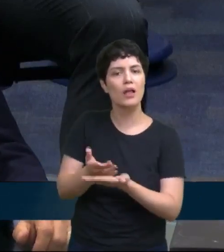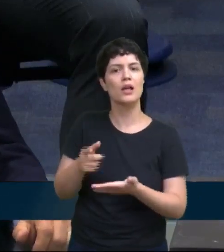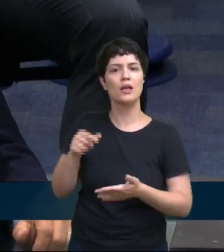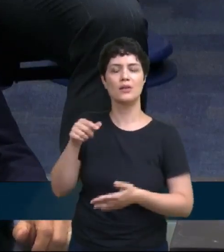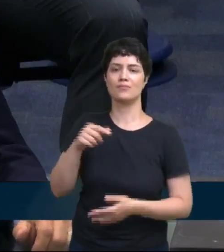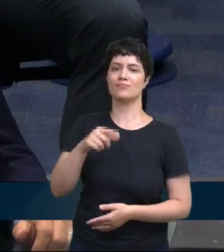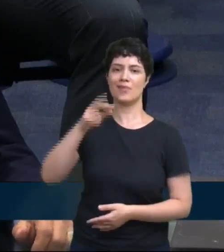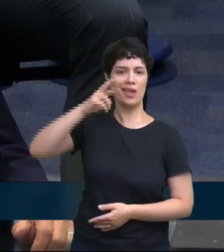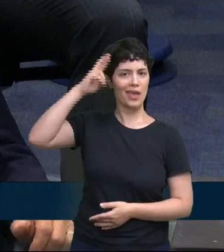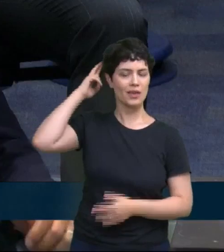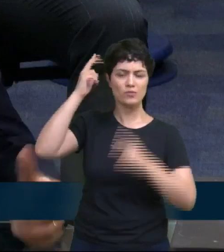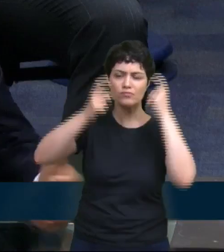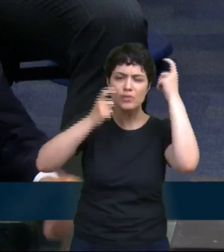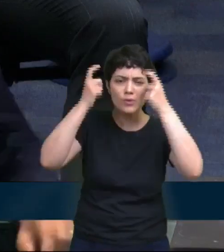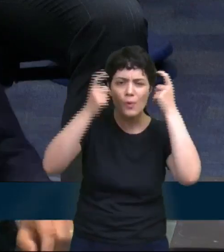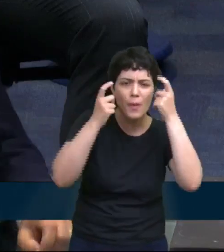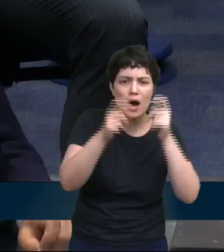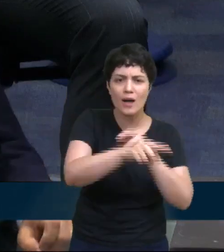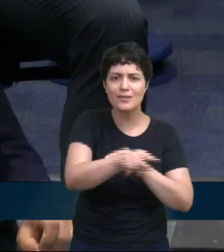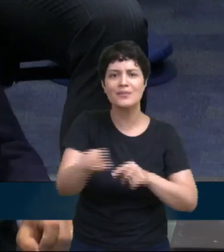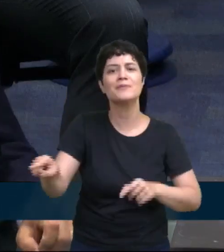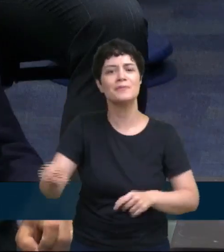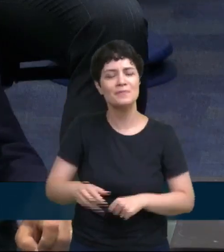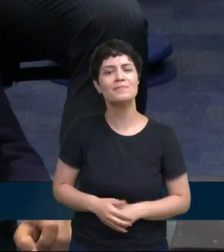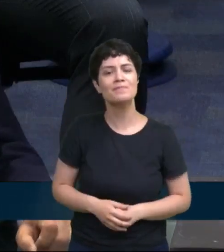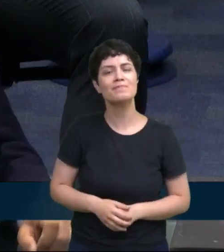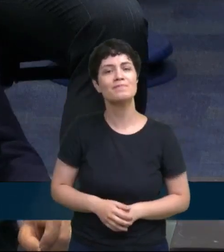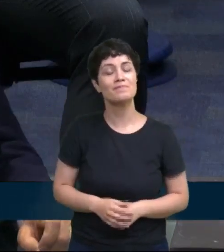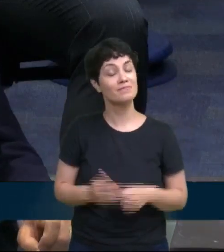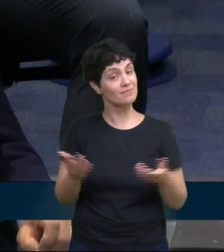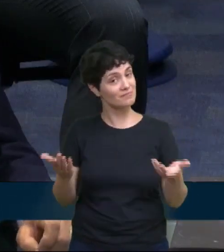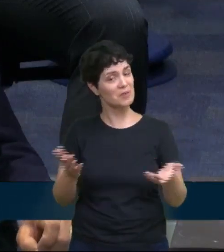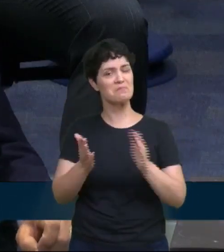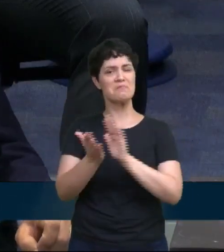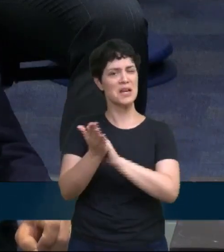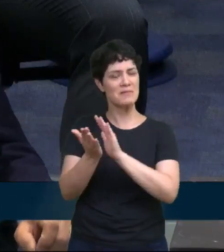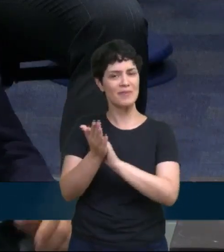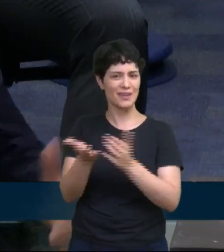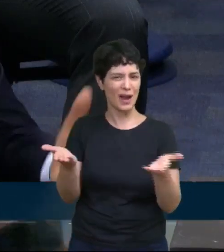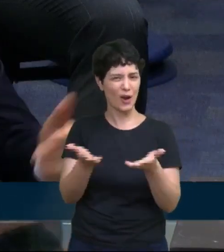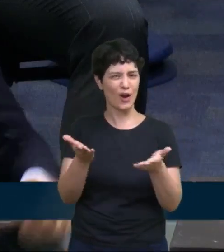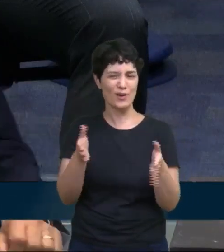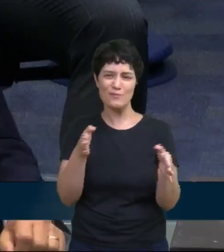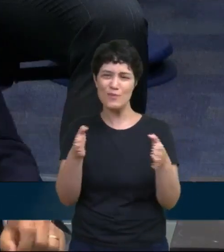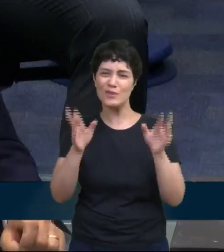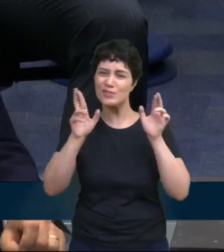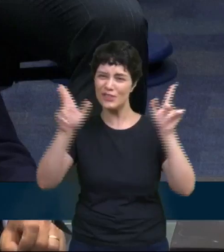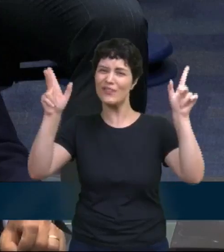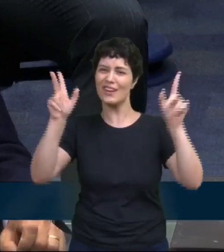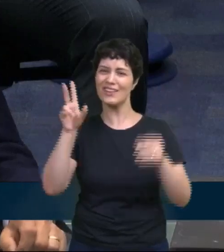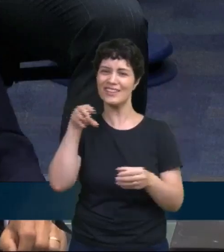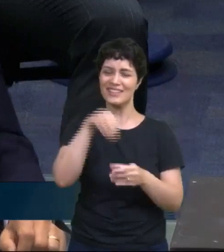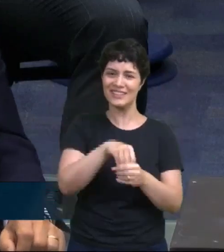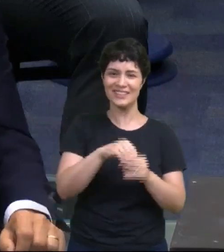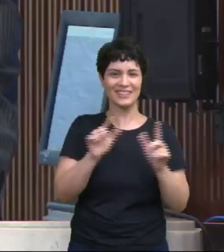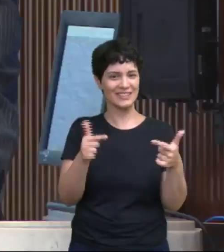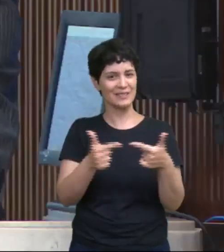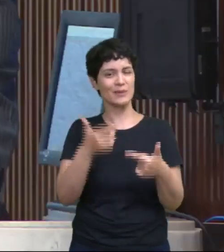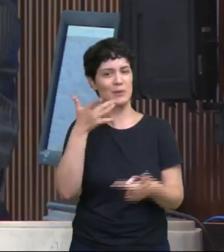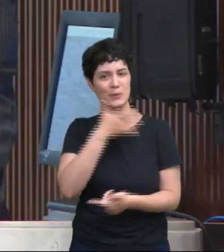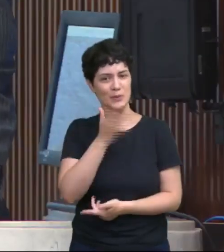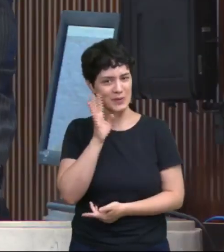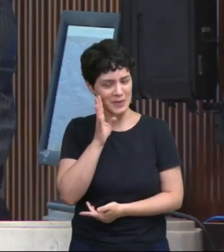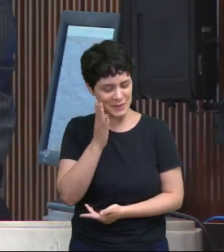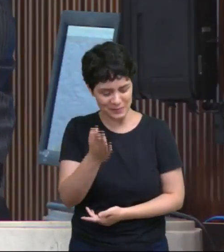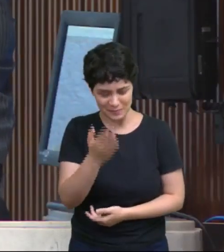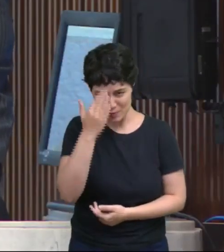bacana, repito, reforço, criar esse momento diferente na Assembleia, e parabéns, saúde, vida longa para seu pai. Obrigado. Obrigado, Carmo Goura,